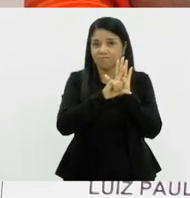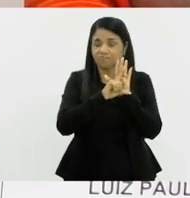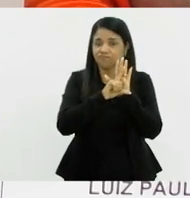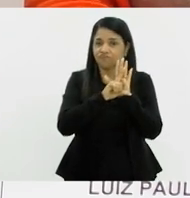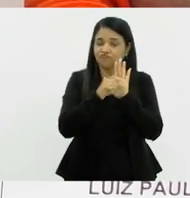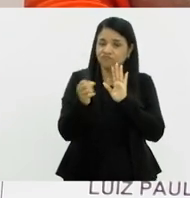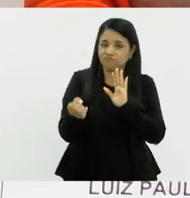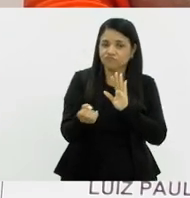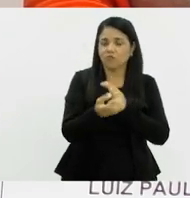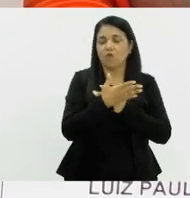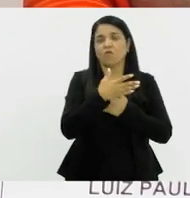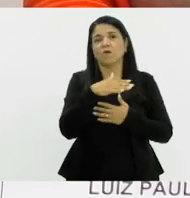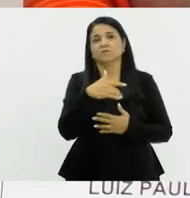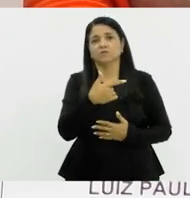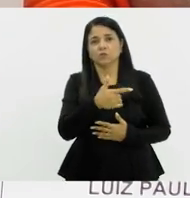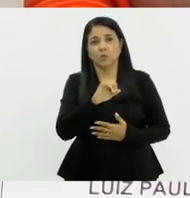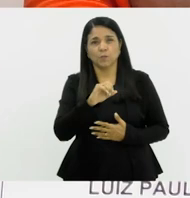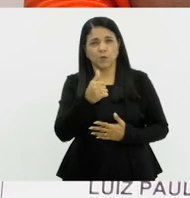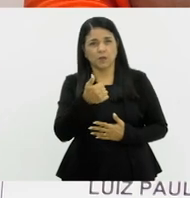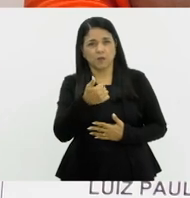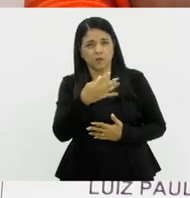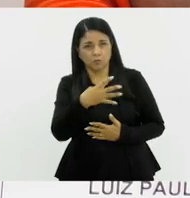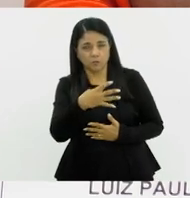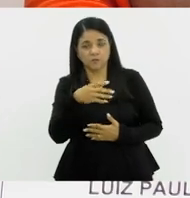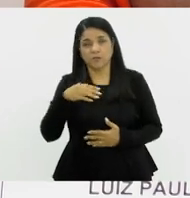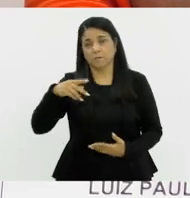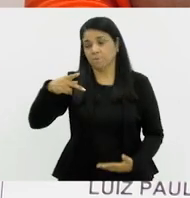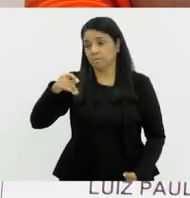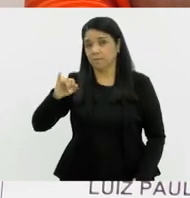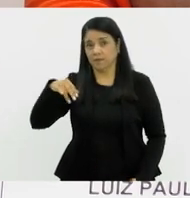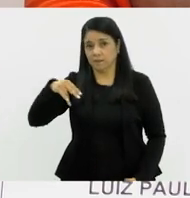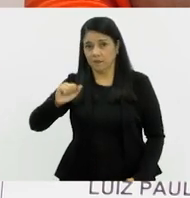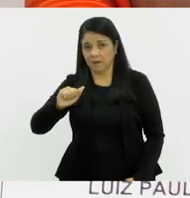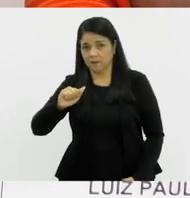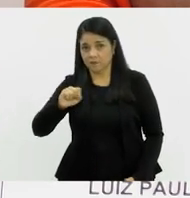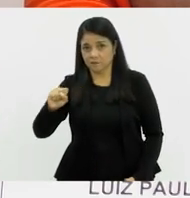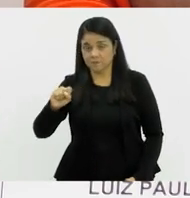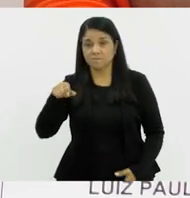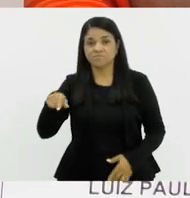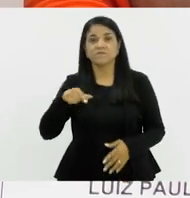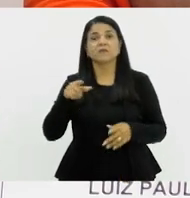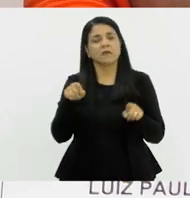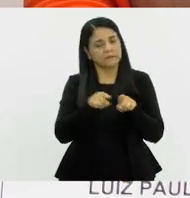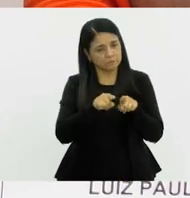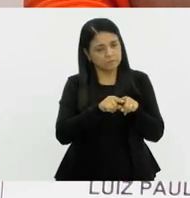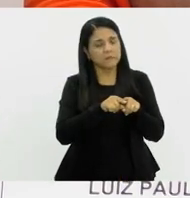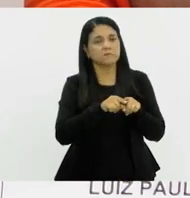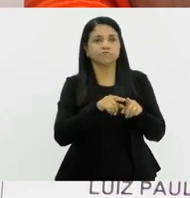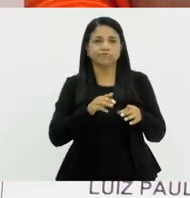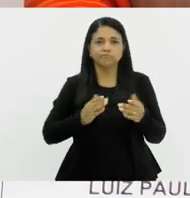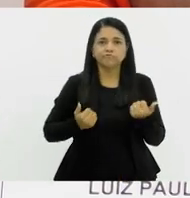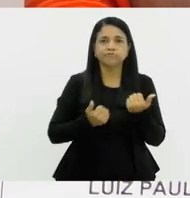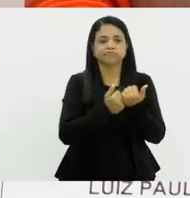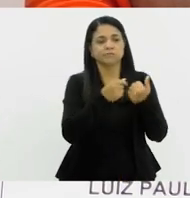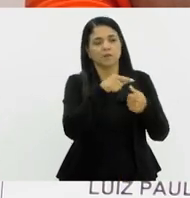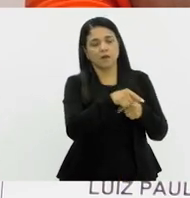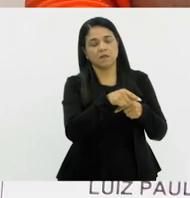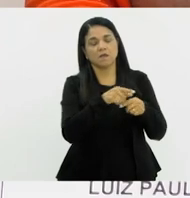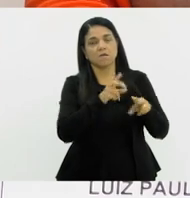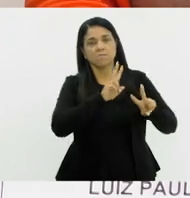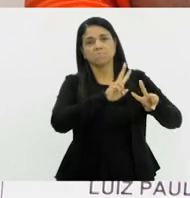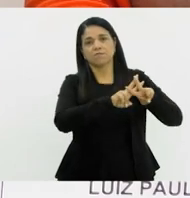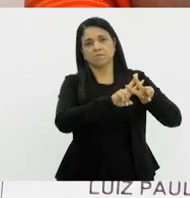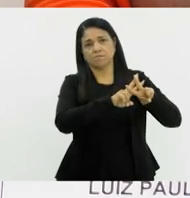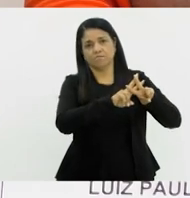outra política em 2014, que é a da PNASP, que aí sim contempla toda aquela população privada de liberdade. E a